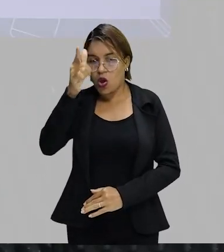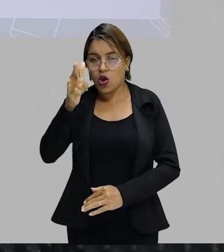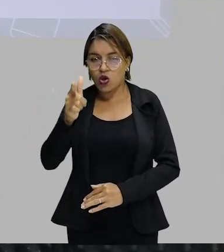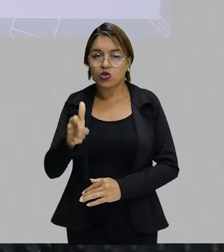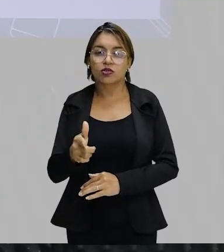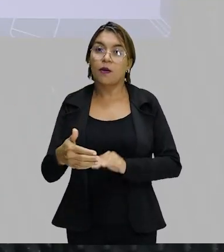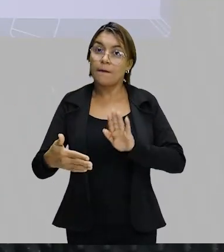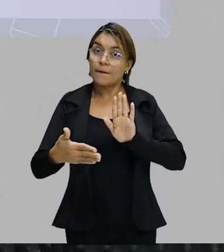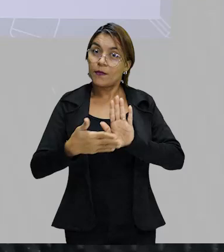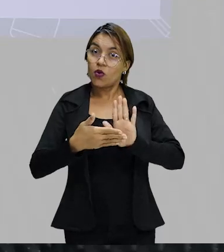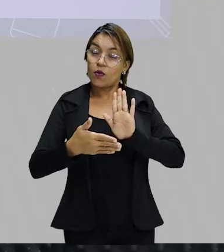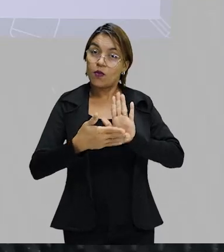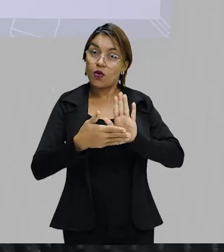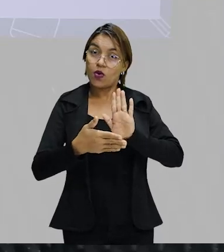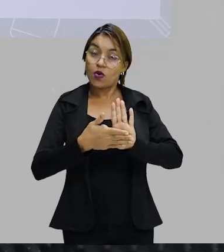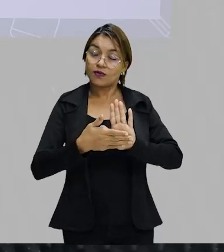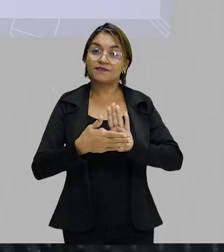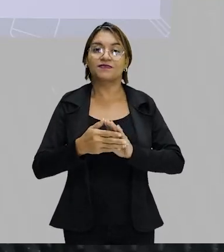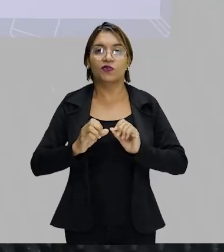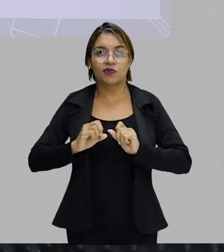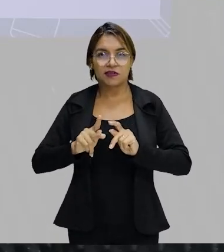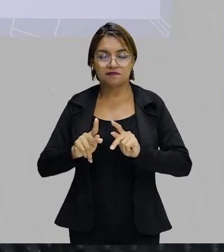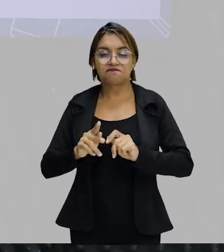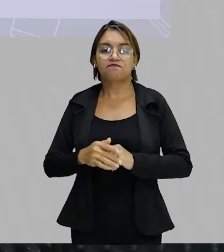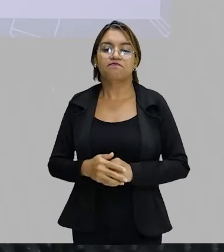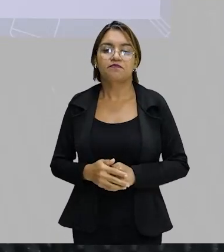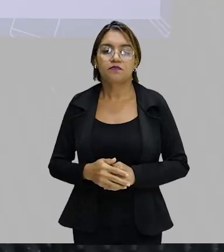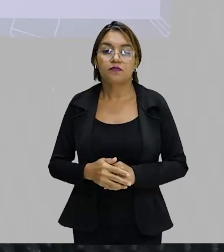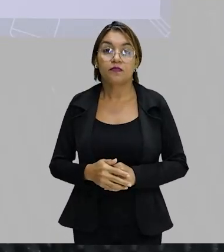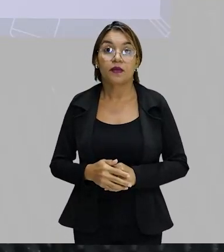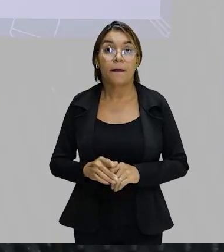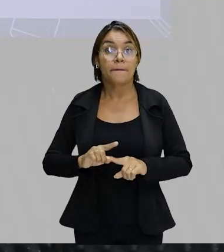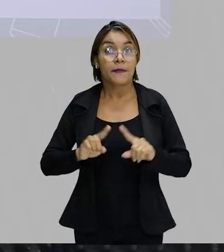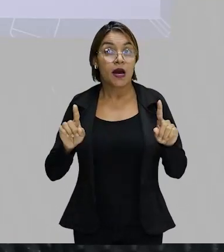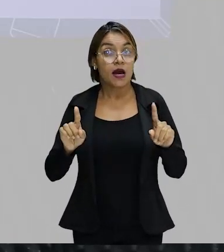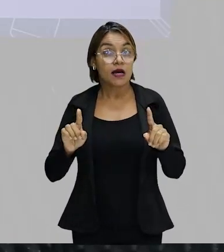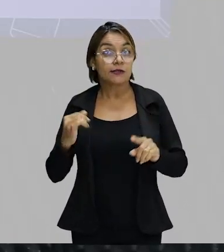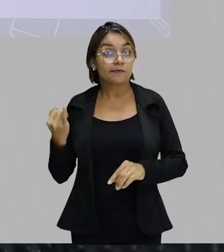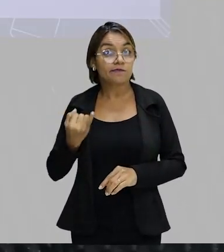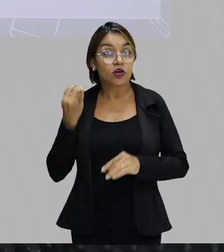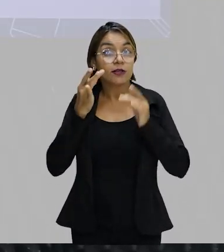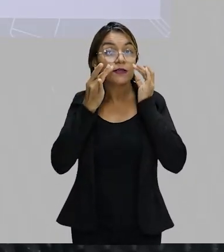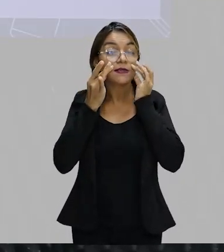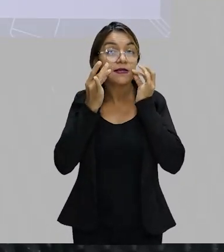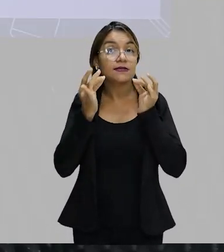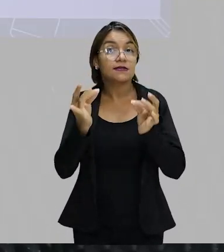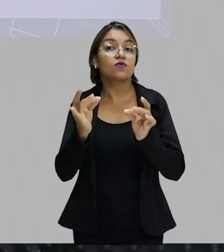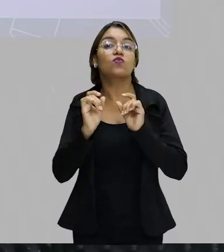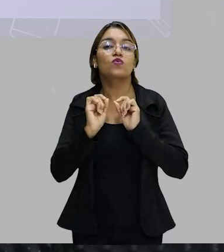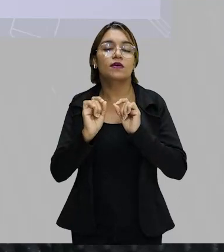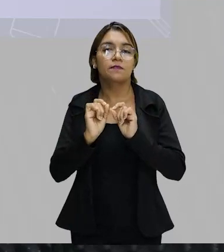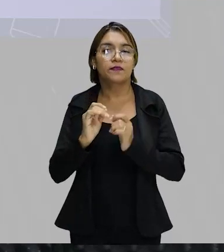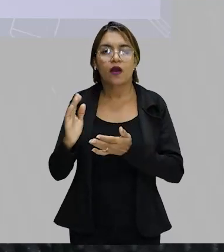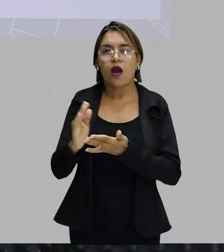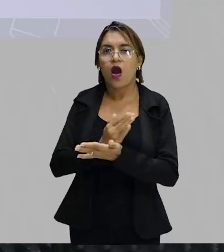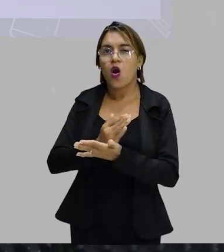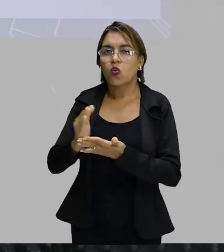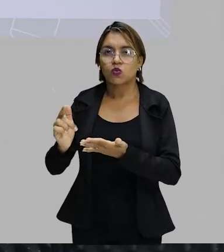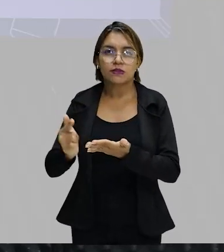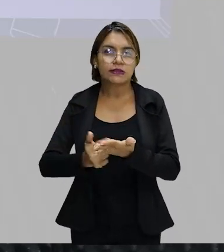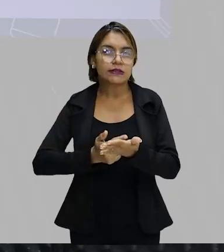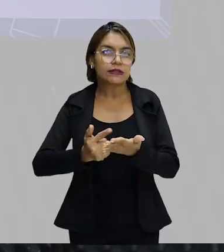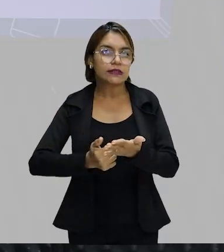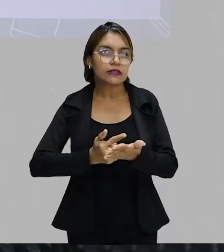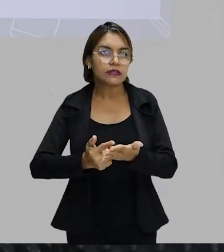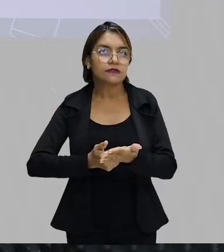das proposições ou das sentenças. Mas agora eu quero te fazer uma advertência. Alguns livros,